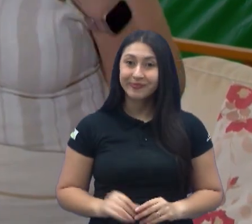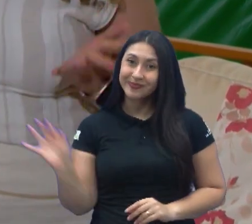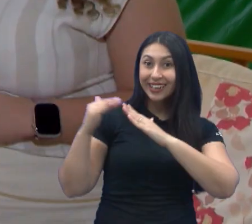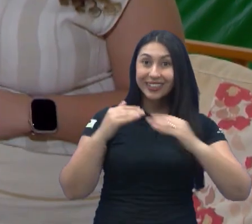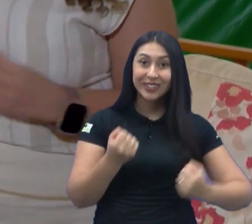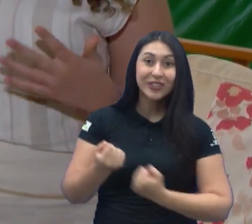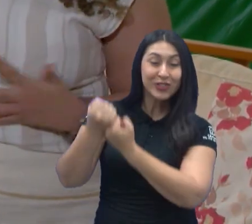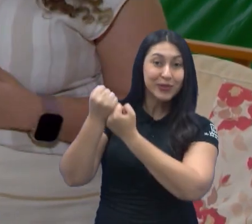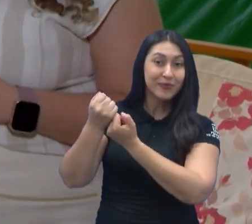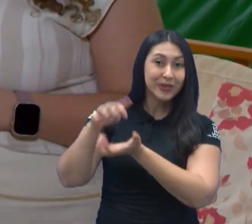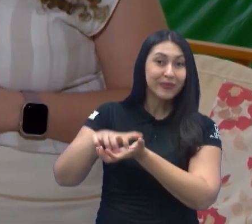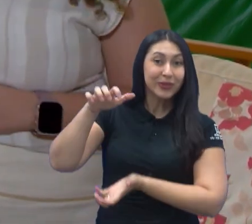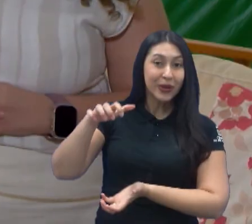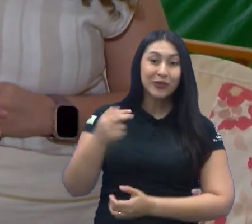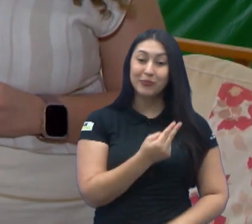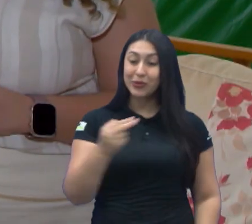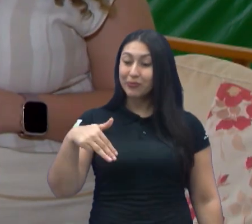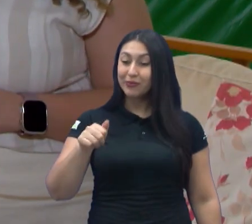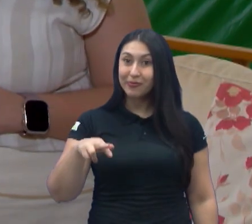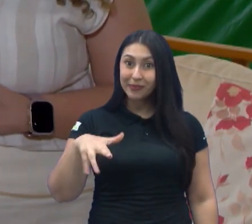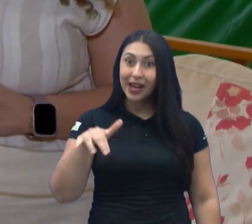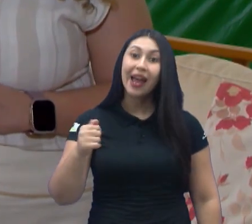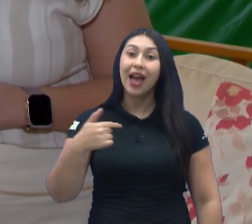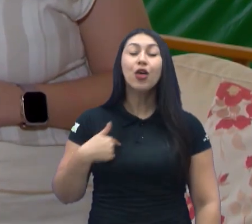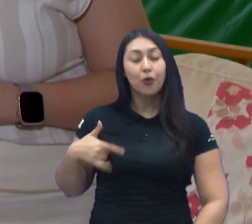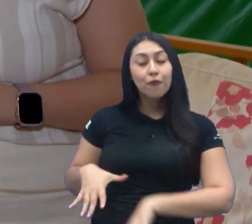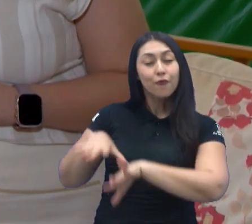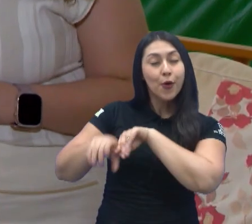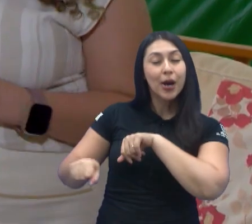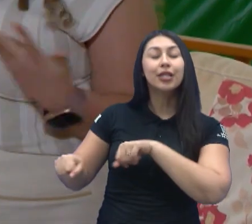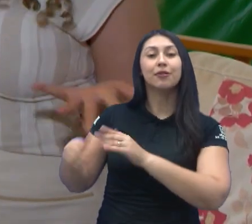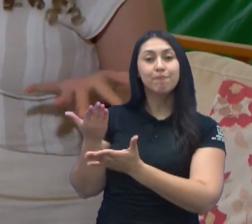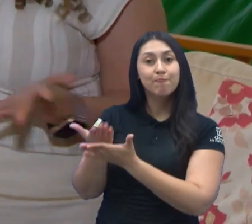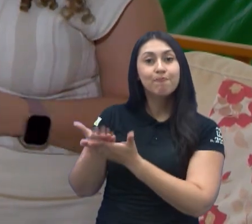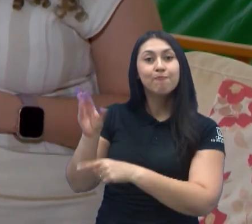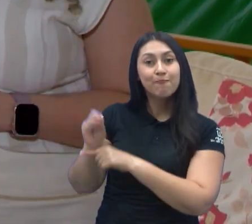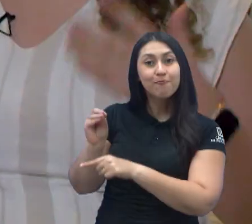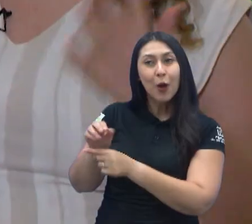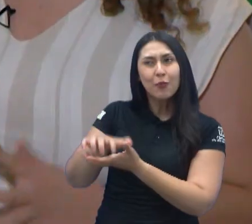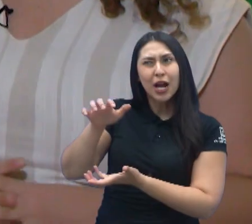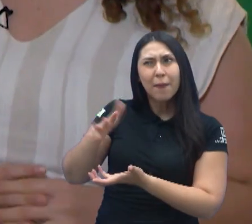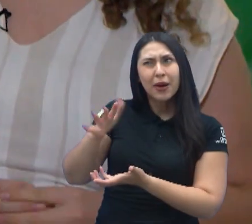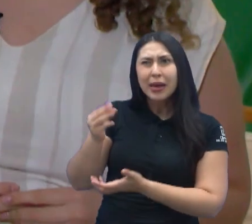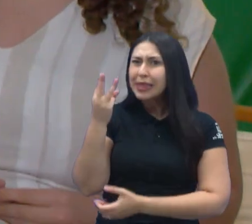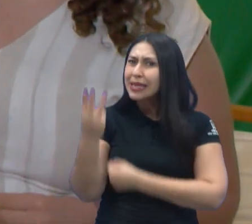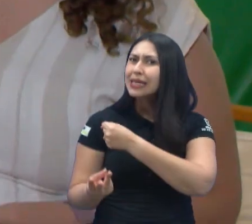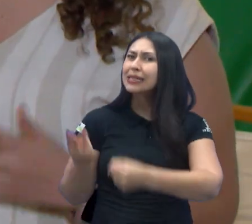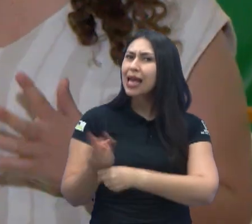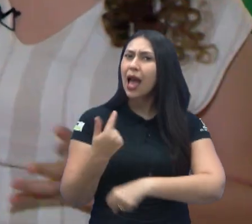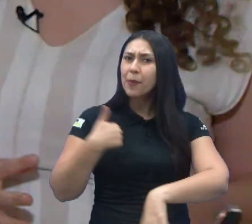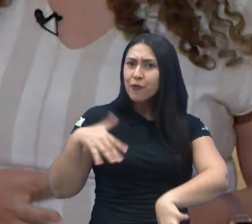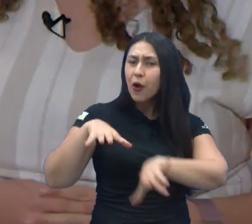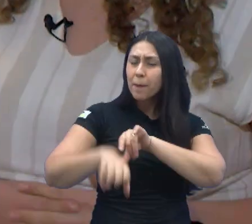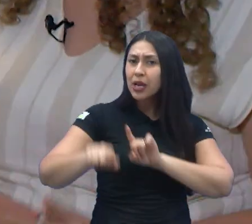sejam bem-vindos. Eu sou a Maria Júlia, eu sou bacharel em gerontologia há quase 3 anos, né? Eu me formei então em abril